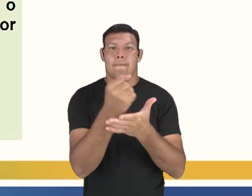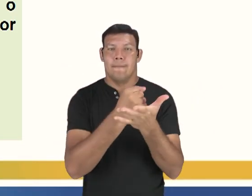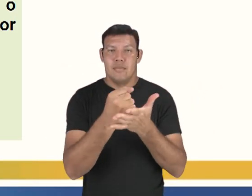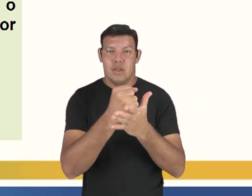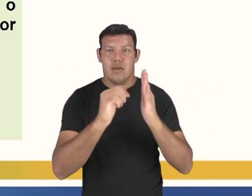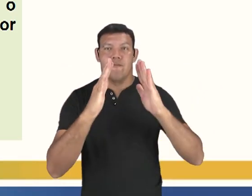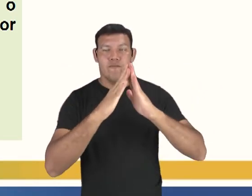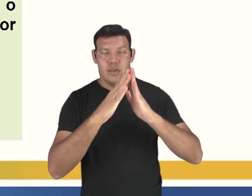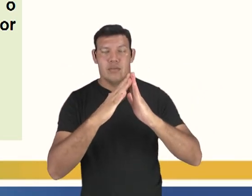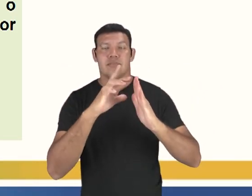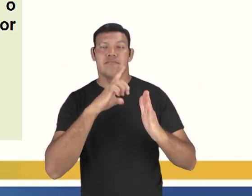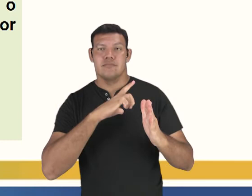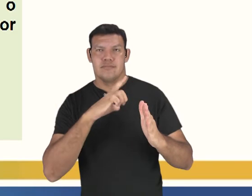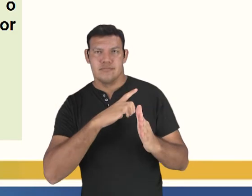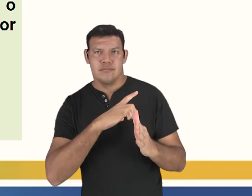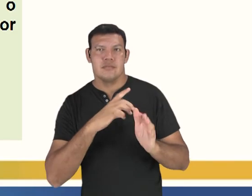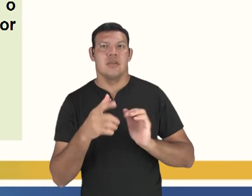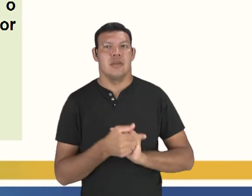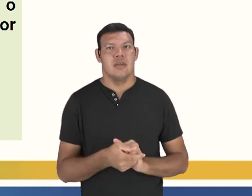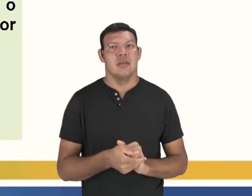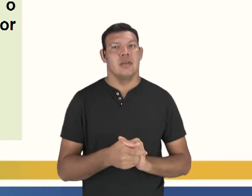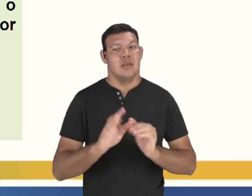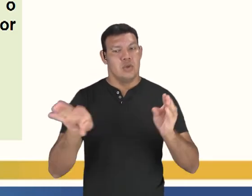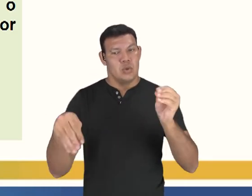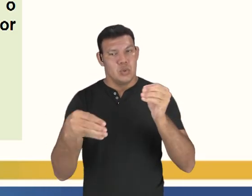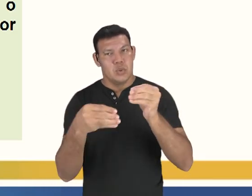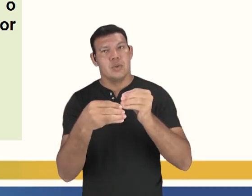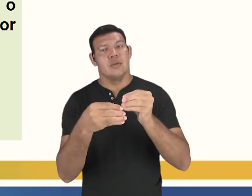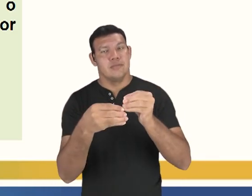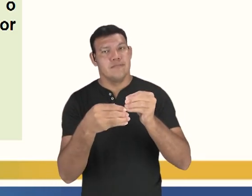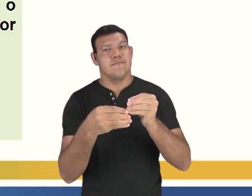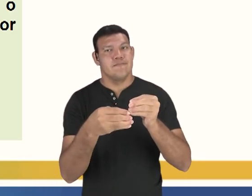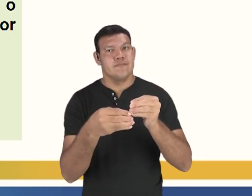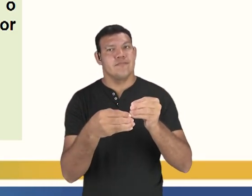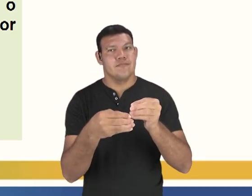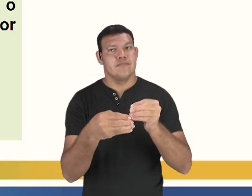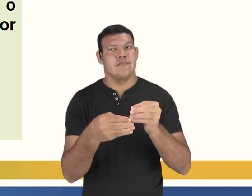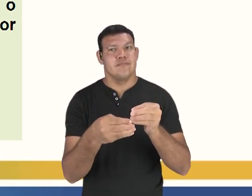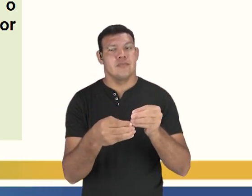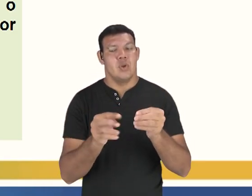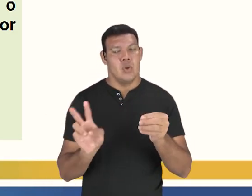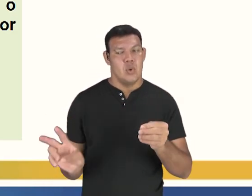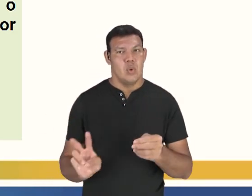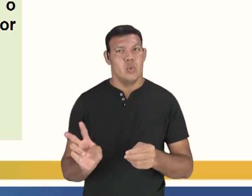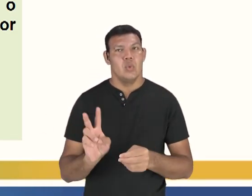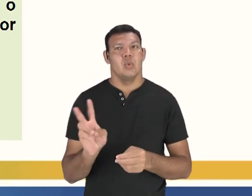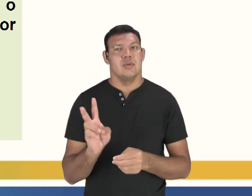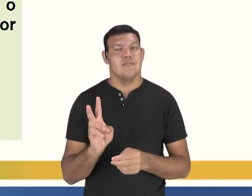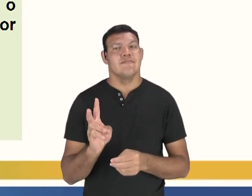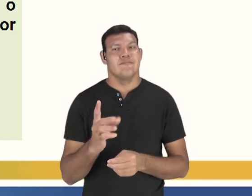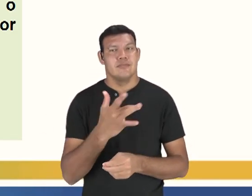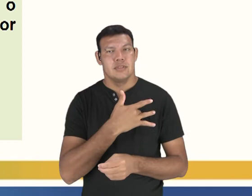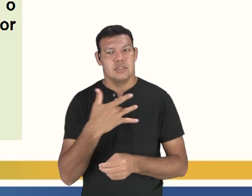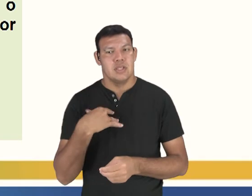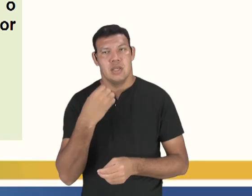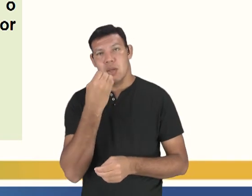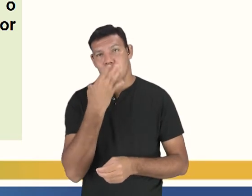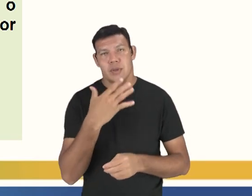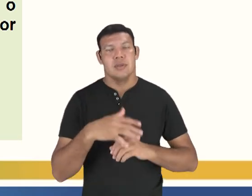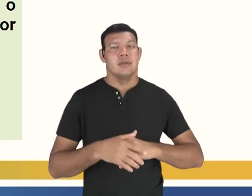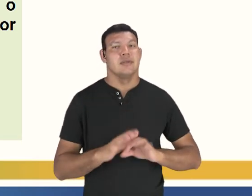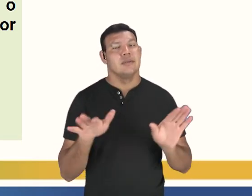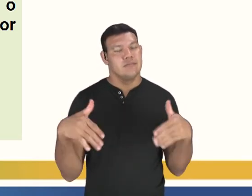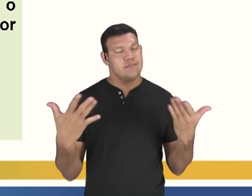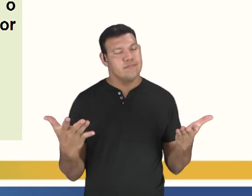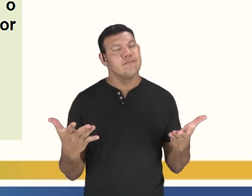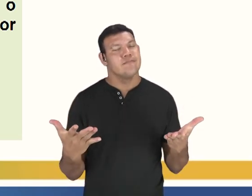farmácias, você vê aí vários suplementos vitamínicos que vão suplementar a sua deficiência de micronutrientes, tá? É claro